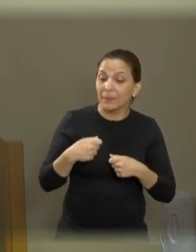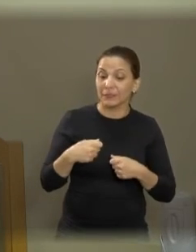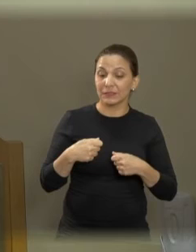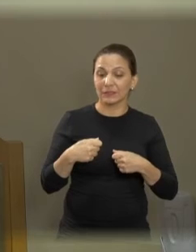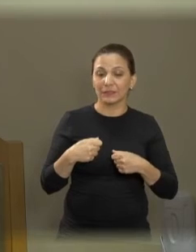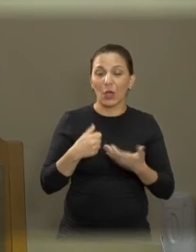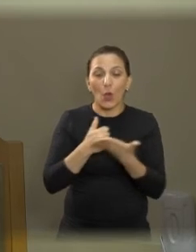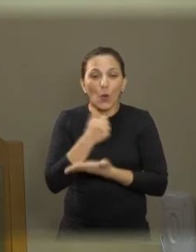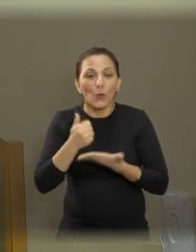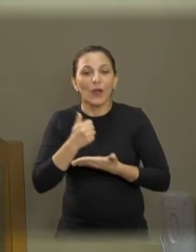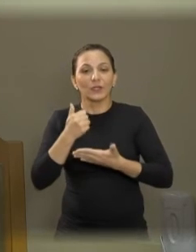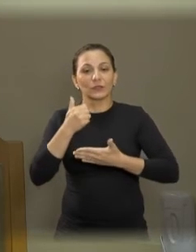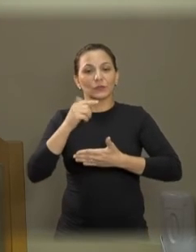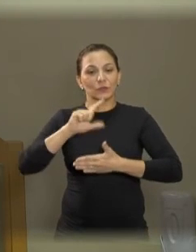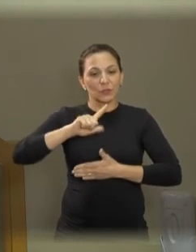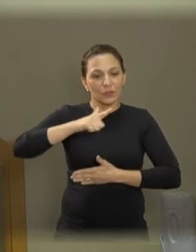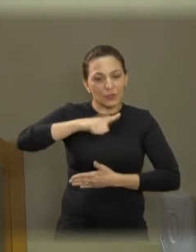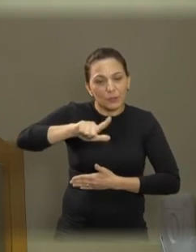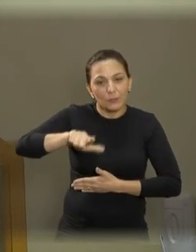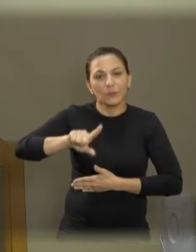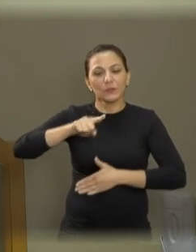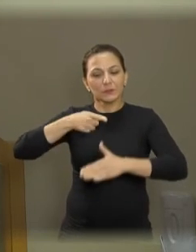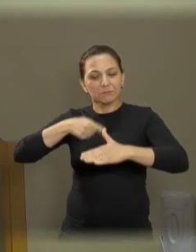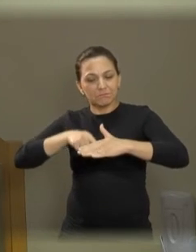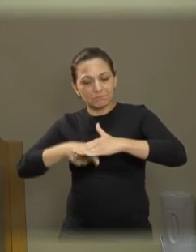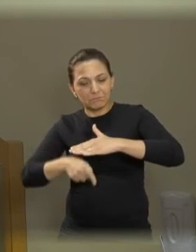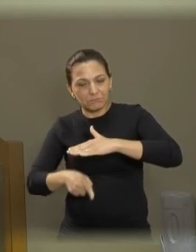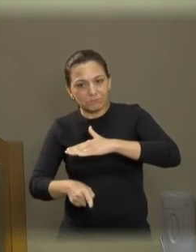que é básico, nós assentamos algo sólido.